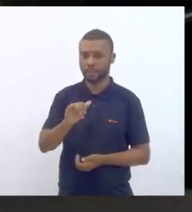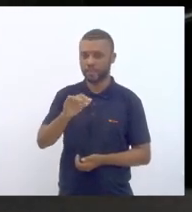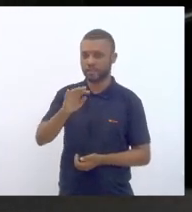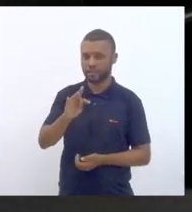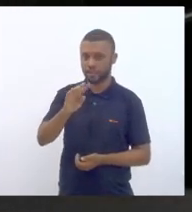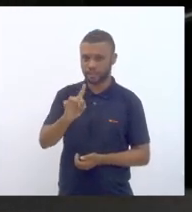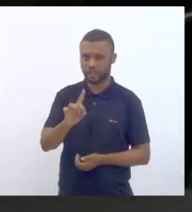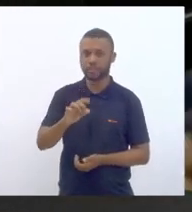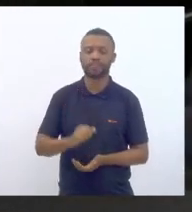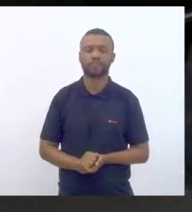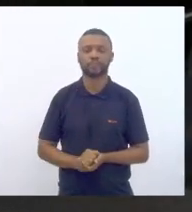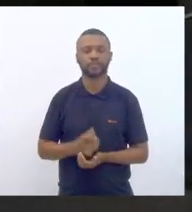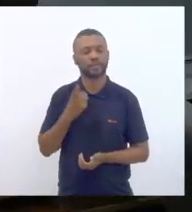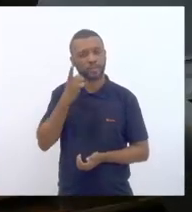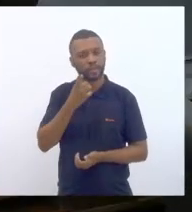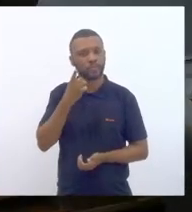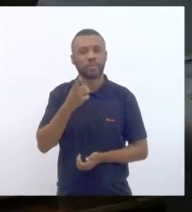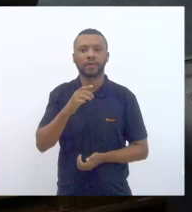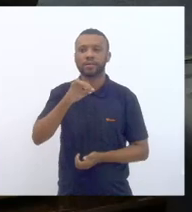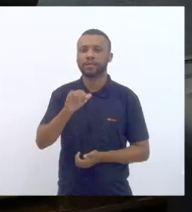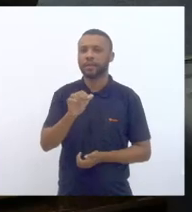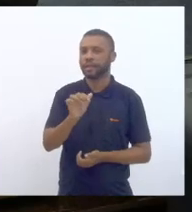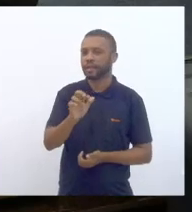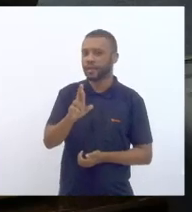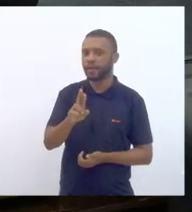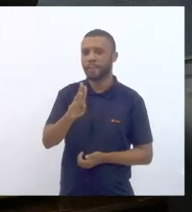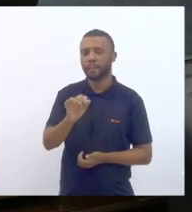Deputado Jair Bittencourt.